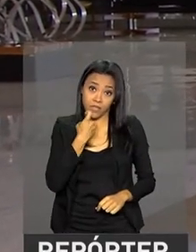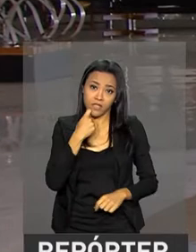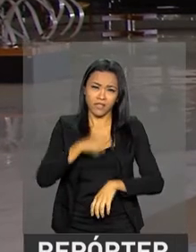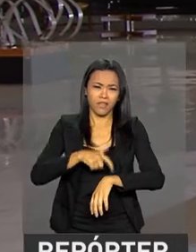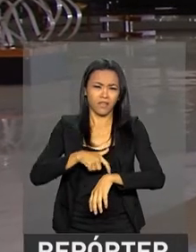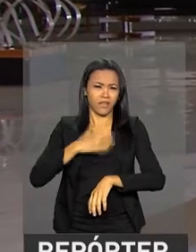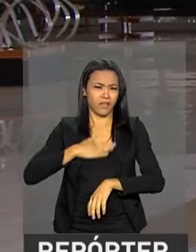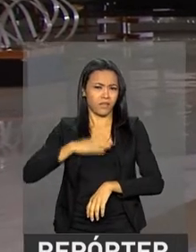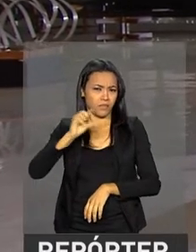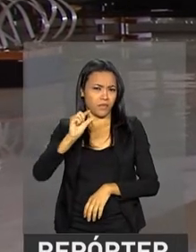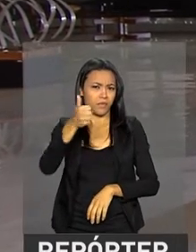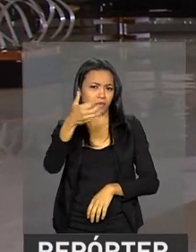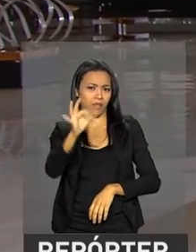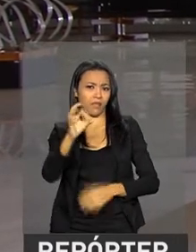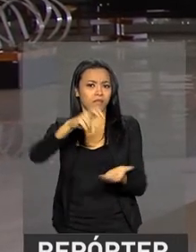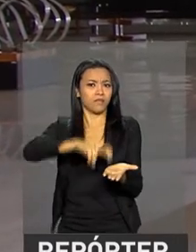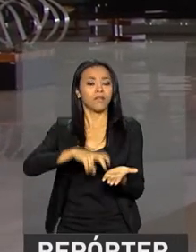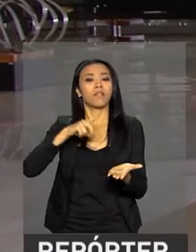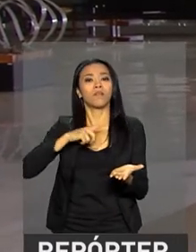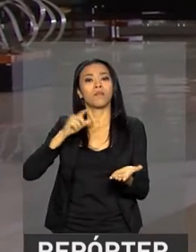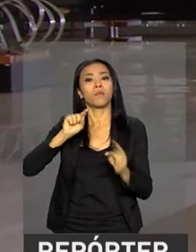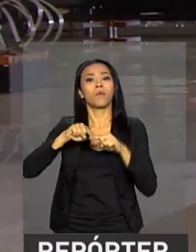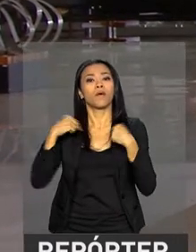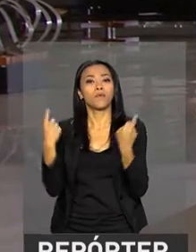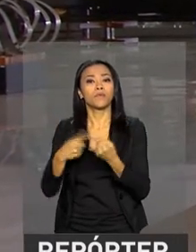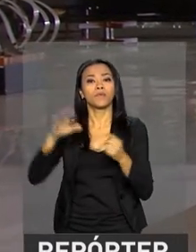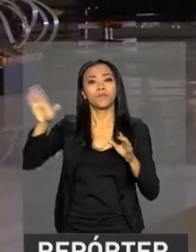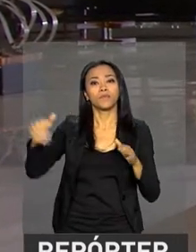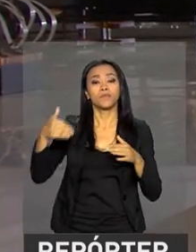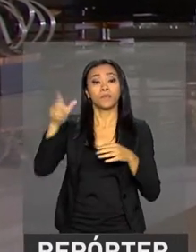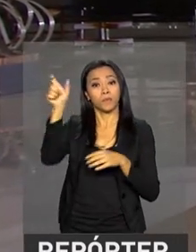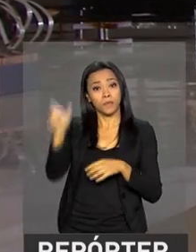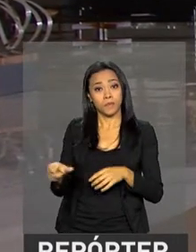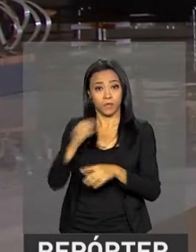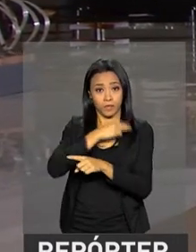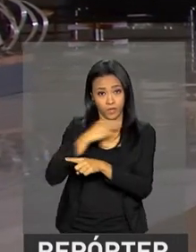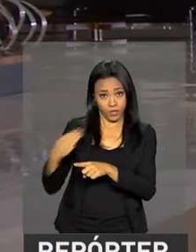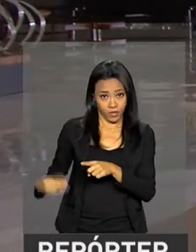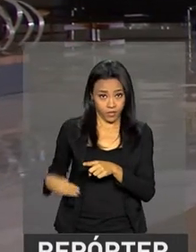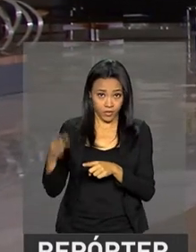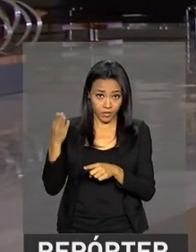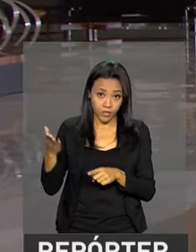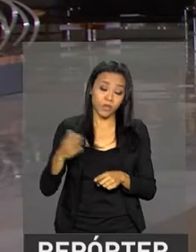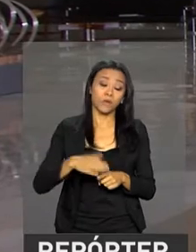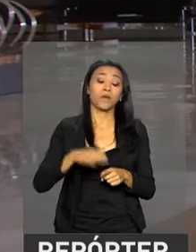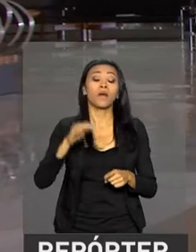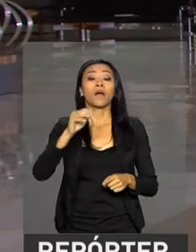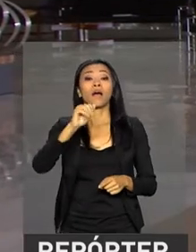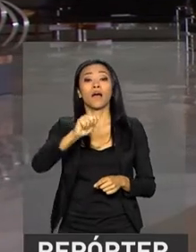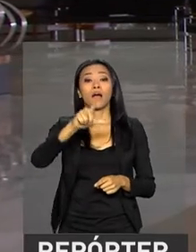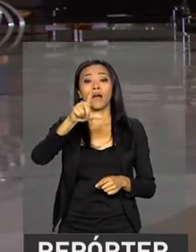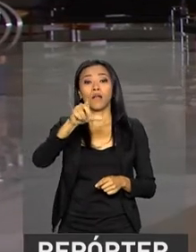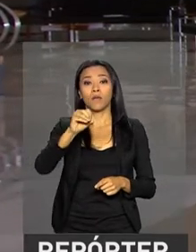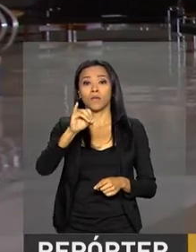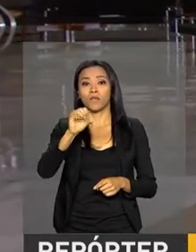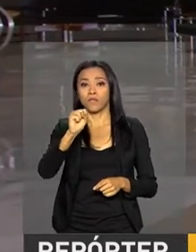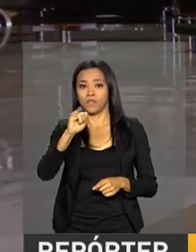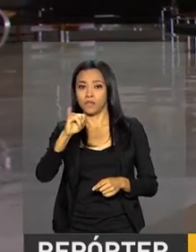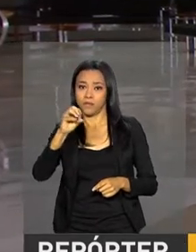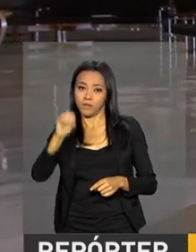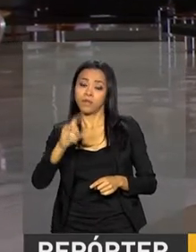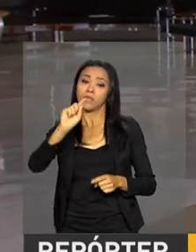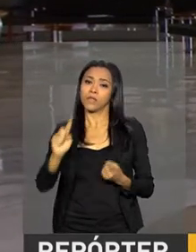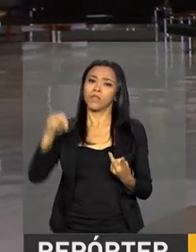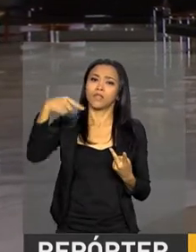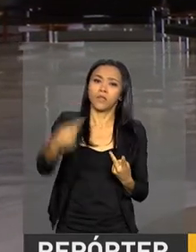10 horas da manhã, o presidente recebe uma reunião, o ministro das Relações Exteriores, ministro Aloysio Nunes Ferreira. Na sequência, ele tem